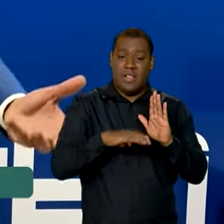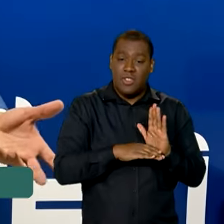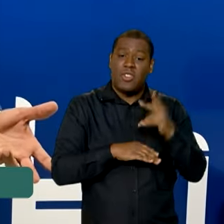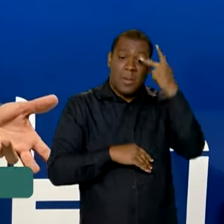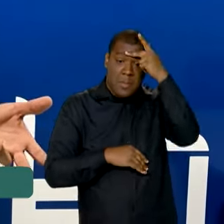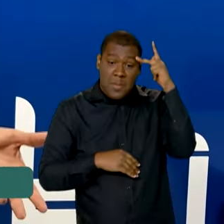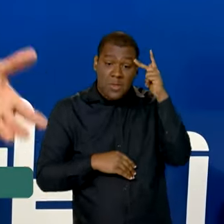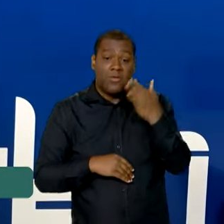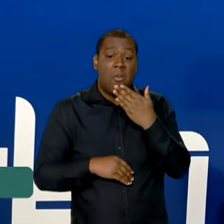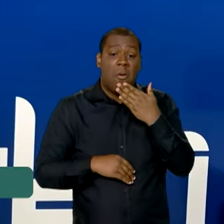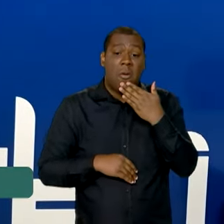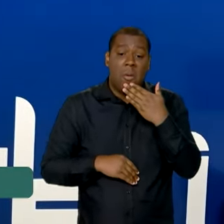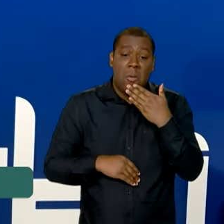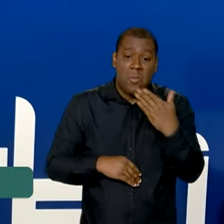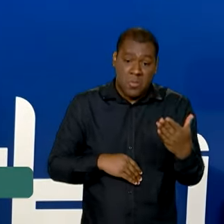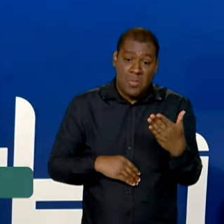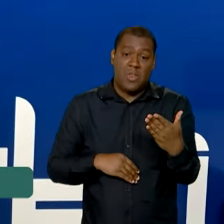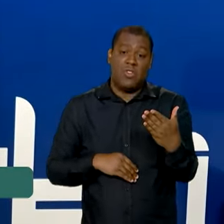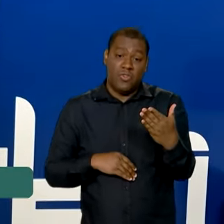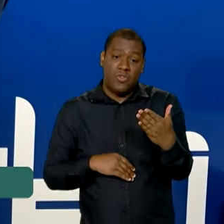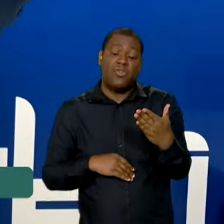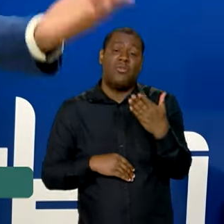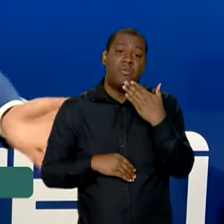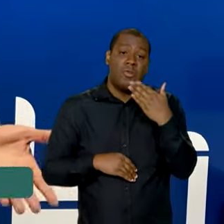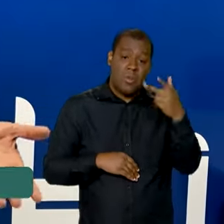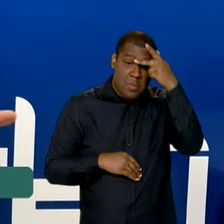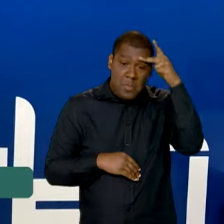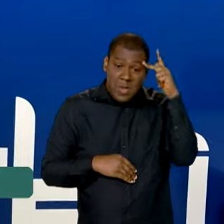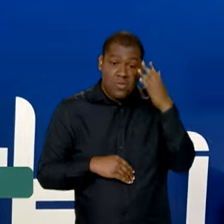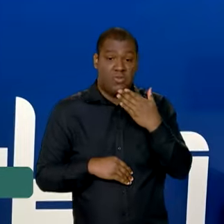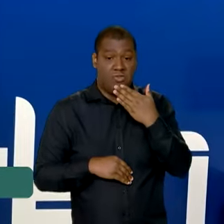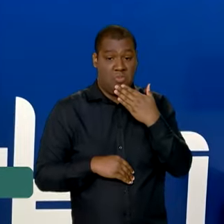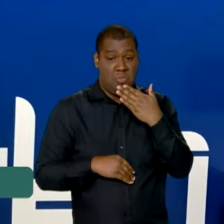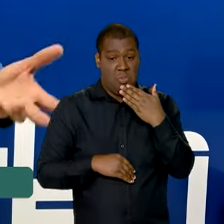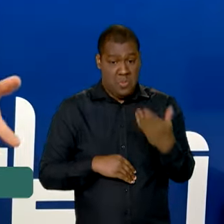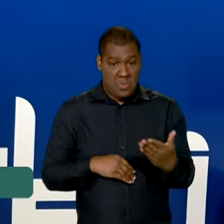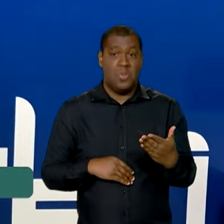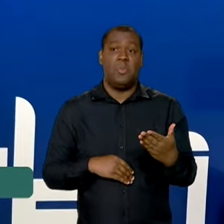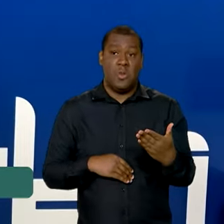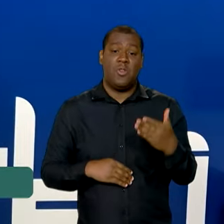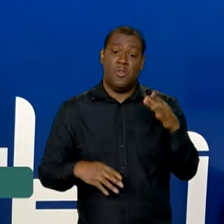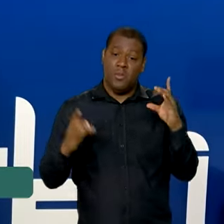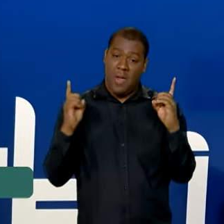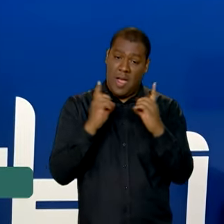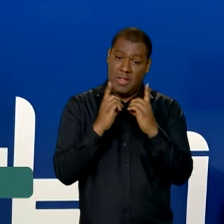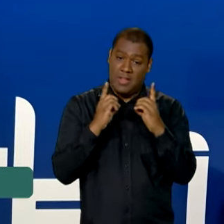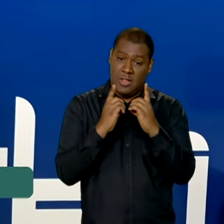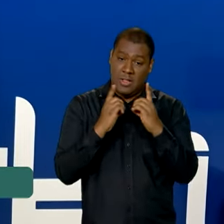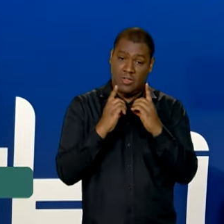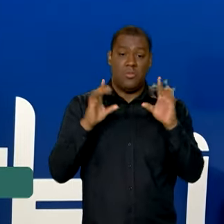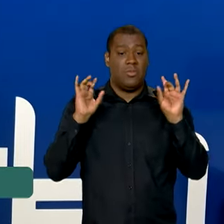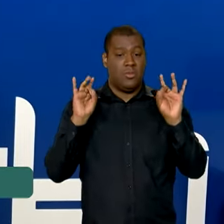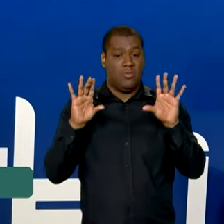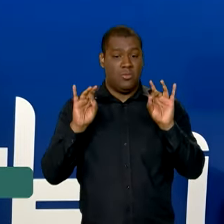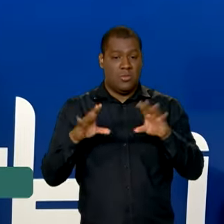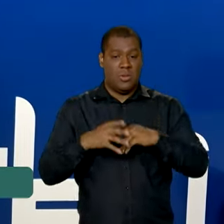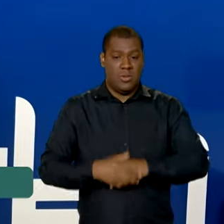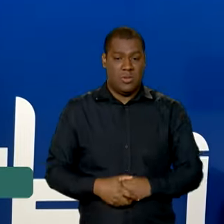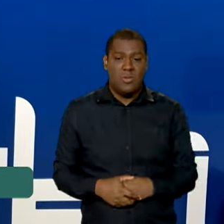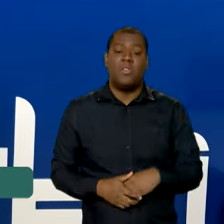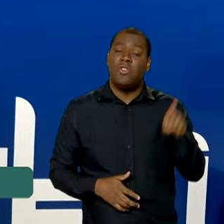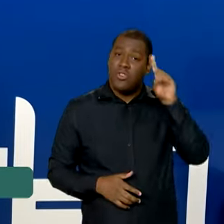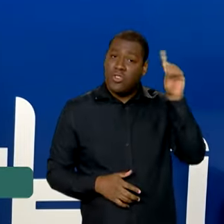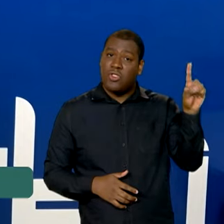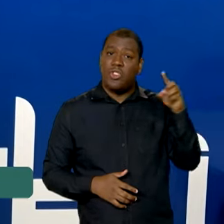um tratamento especializado, as questões que foram indeferidas, ainda com prazo recursal. E nos dias 3 e 10